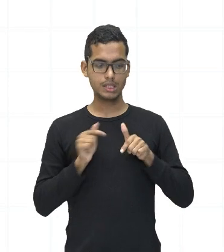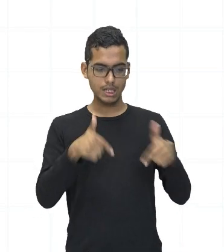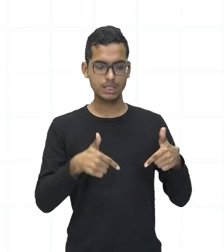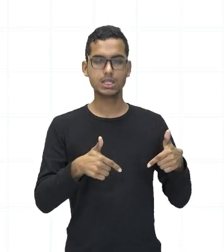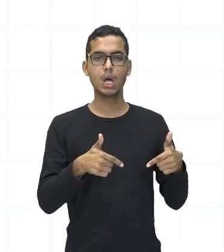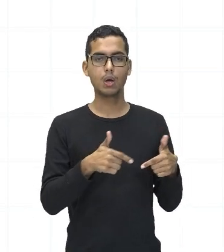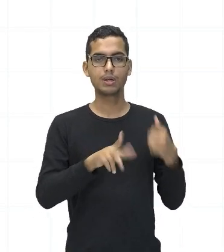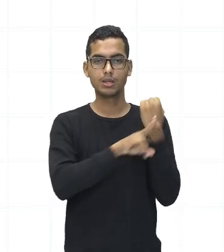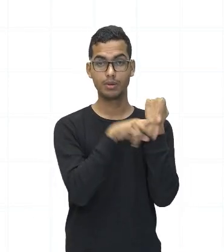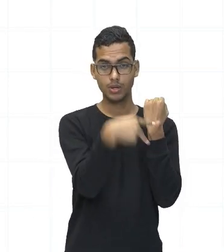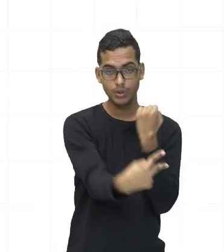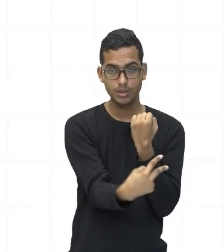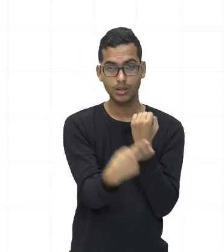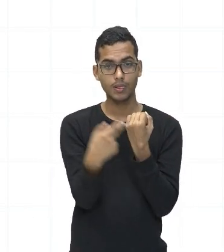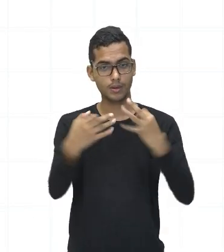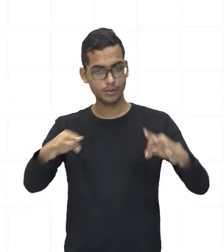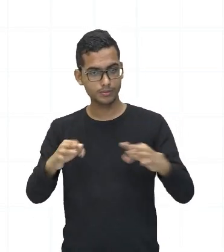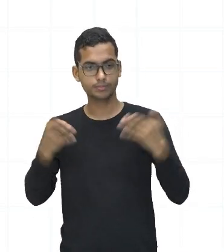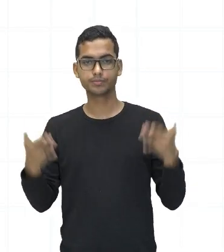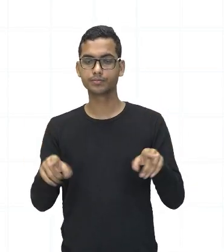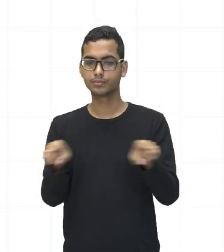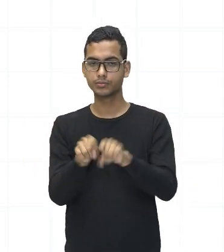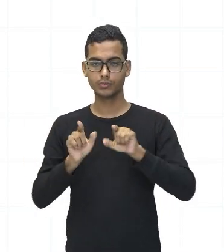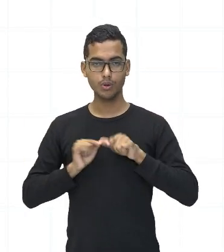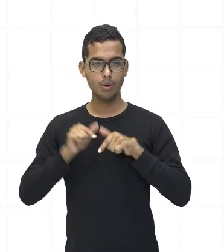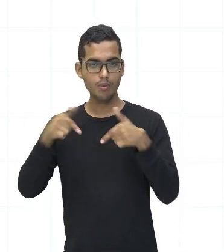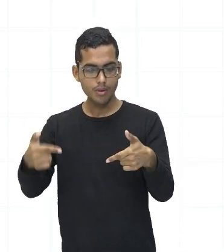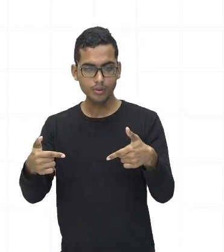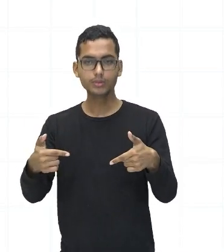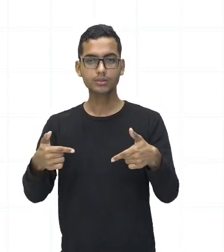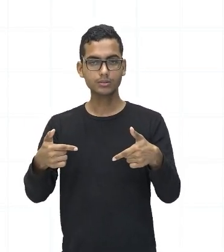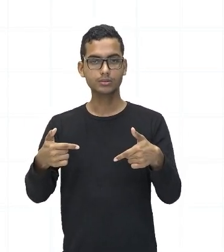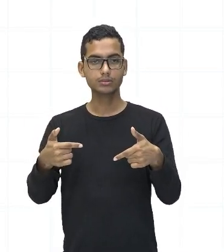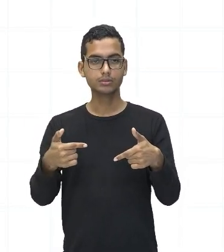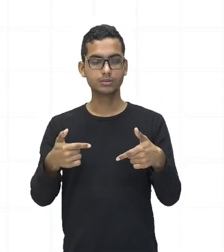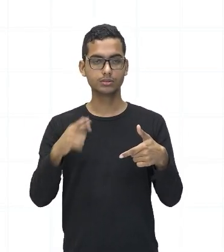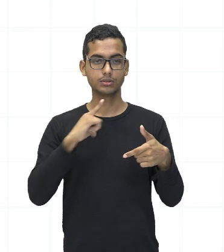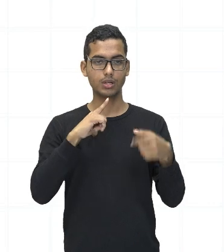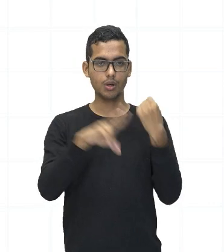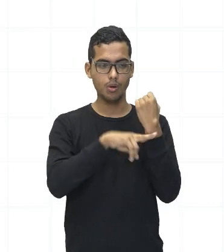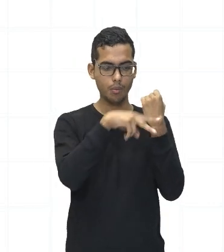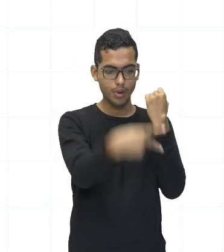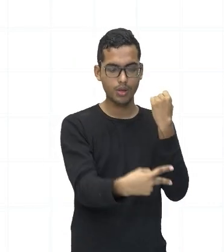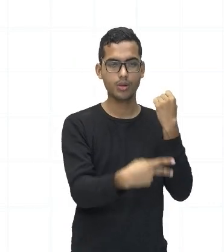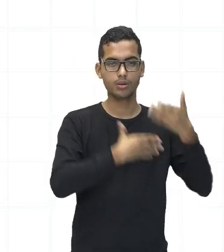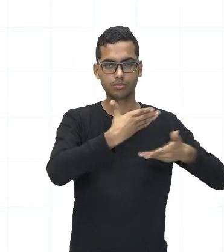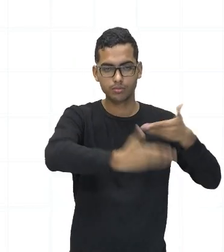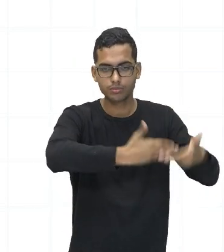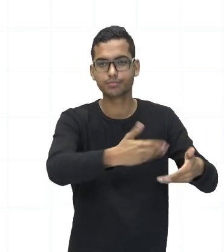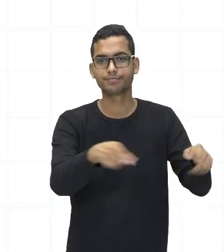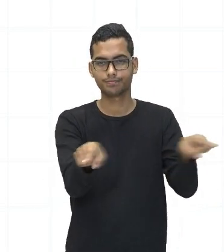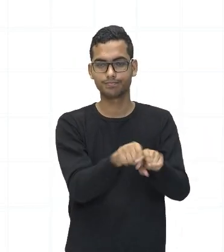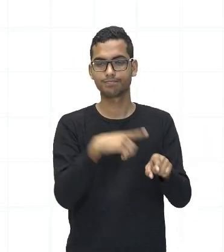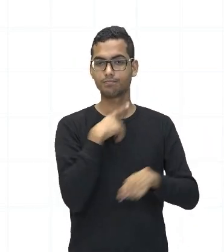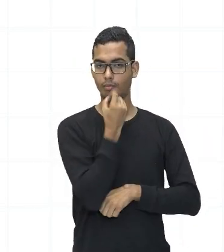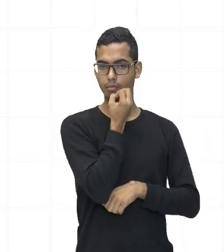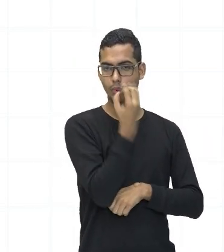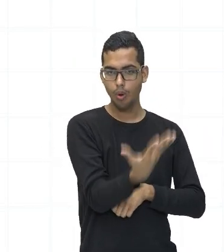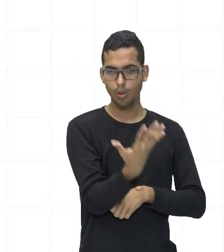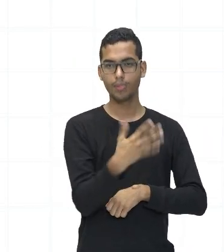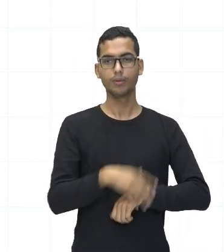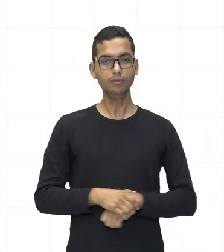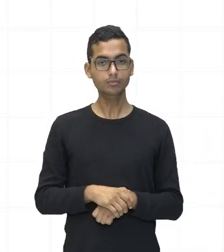ou seja, né? Uma ação tomada gera uma consequência benéfica, que